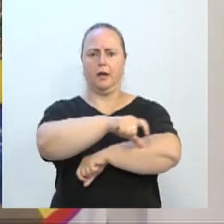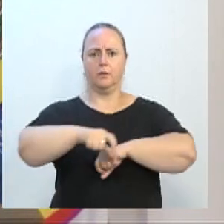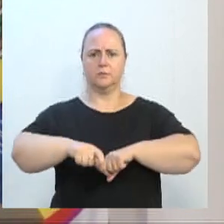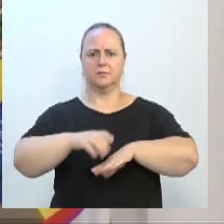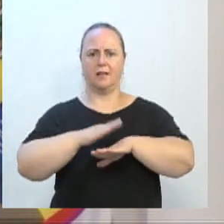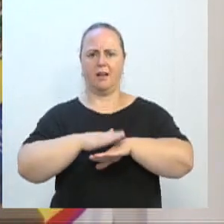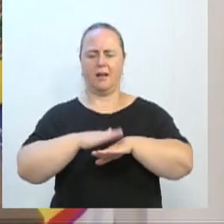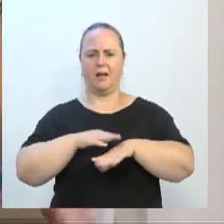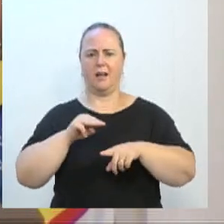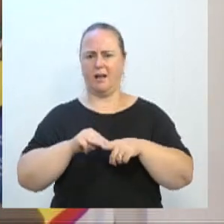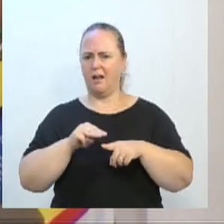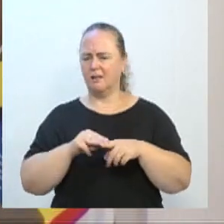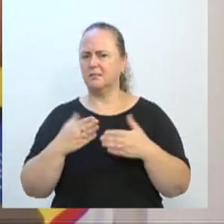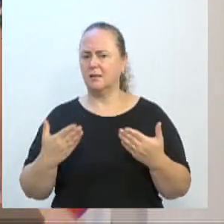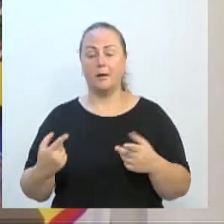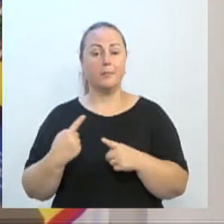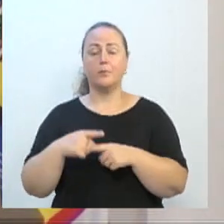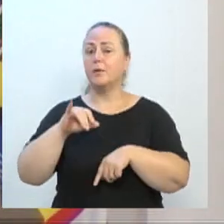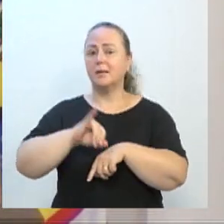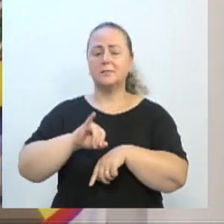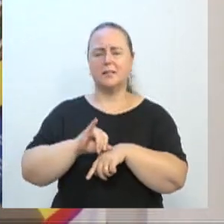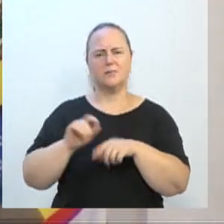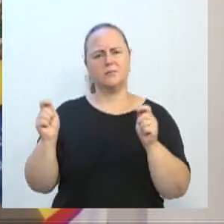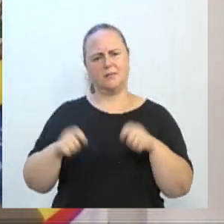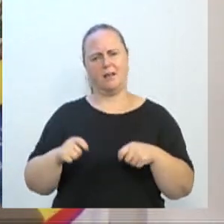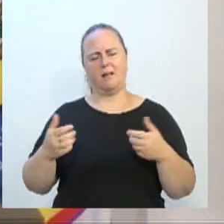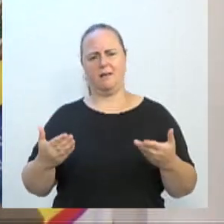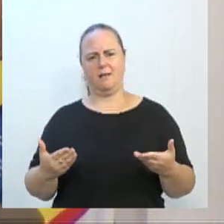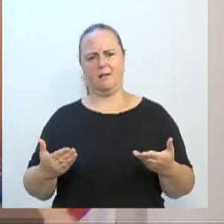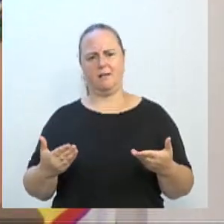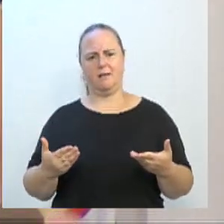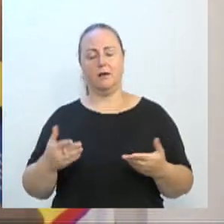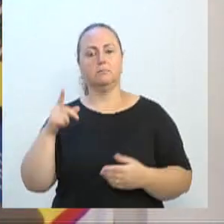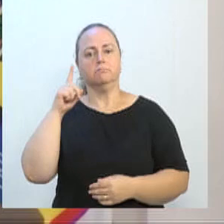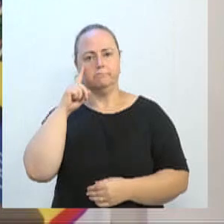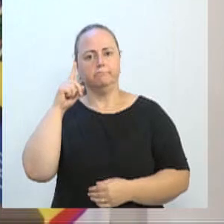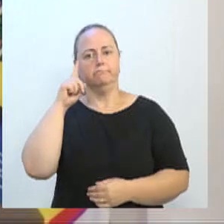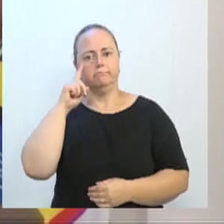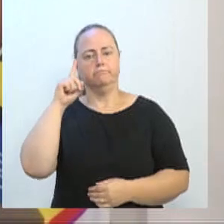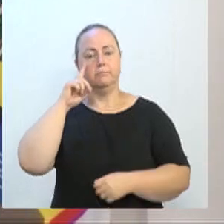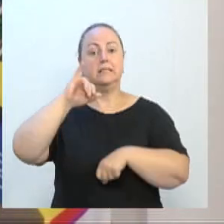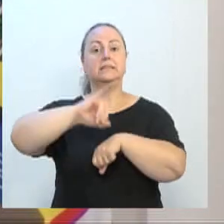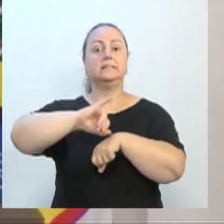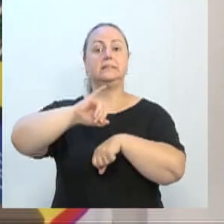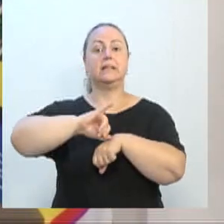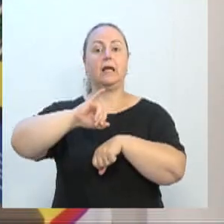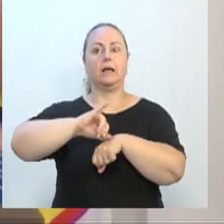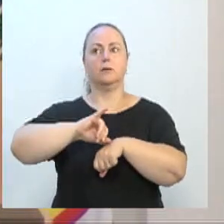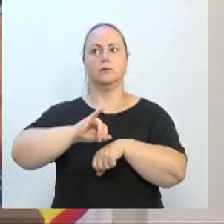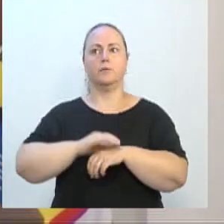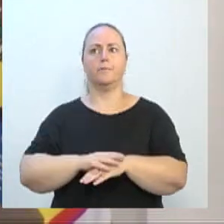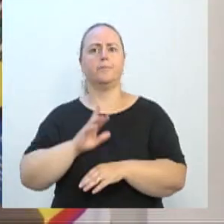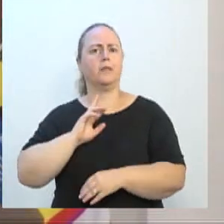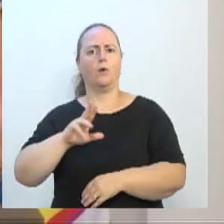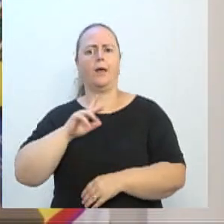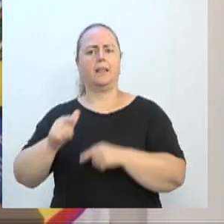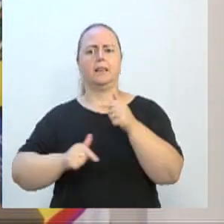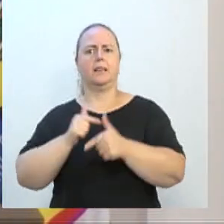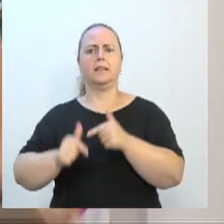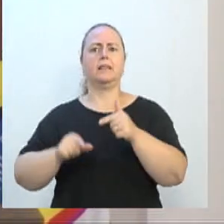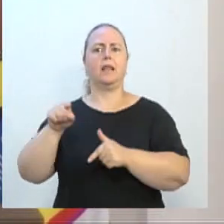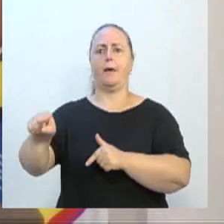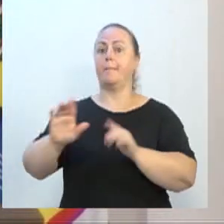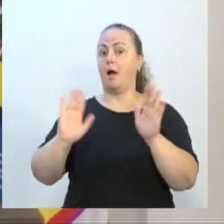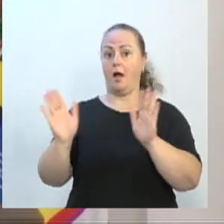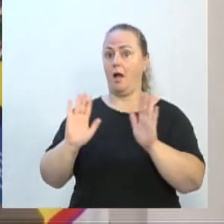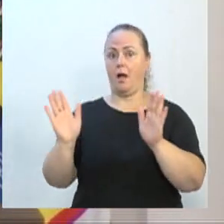município, por que no centro fazem? Por que a gente vê diariamente pessoas aqui no centro, e eu não estou criticando o trabalho deles, muito pelo contrário, eu